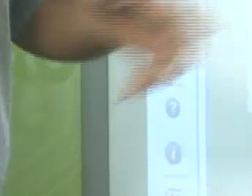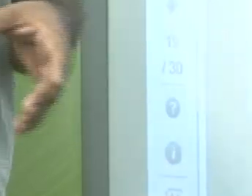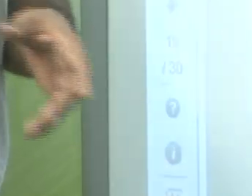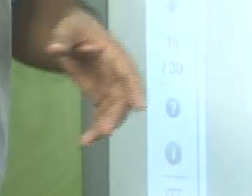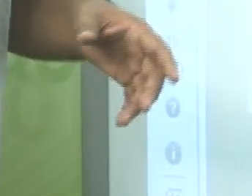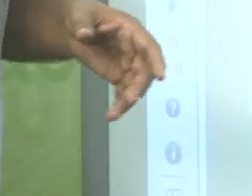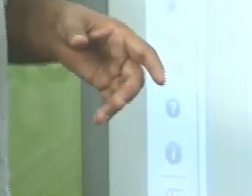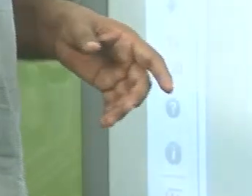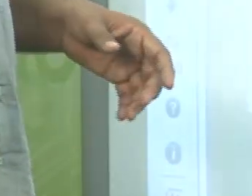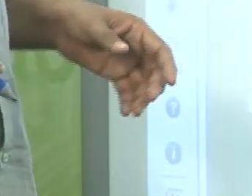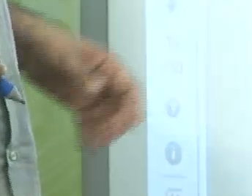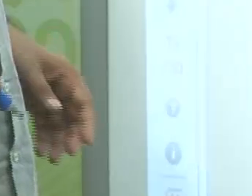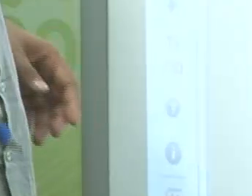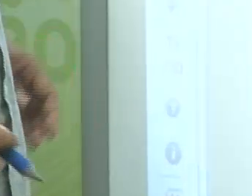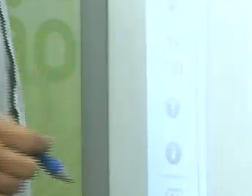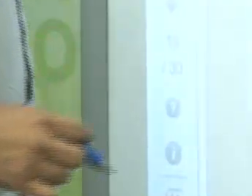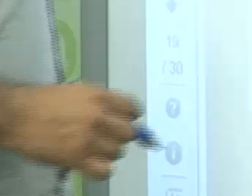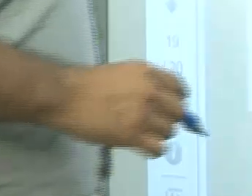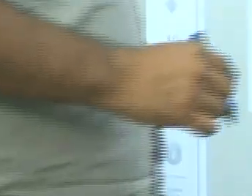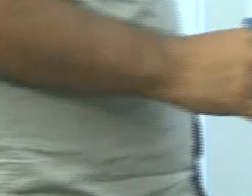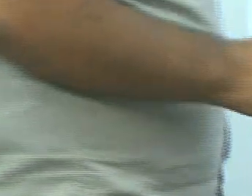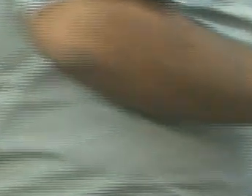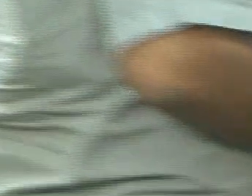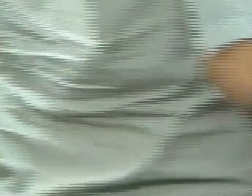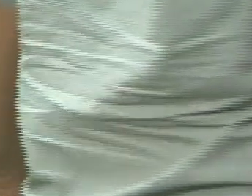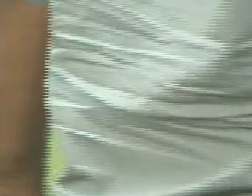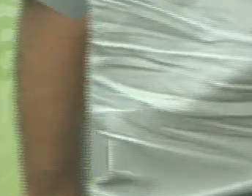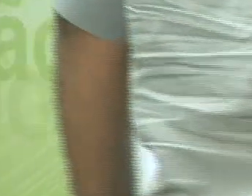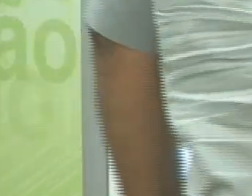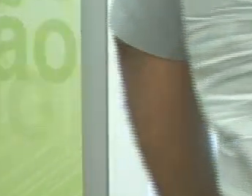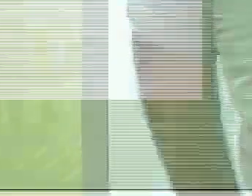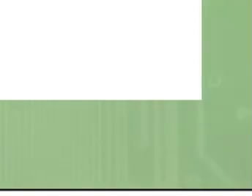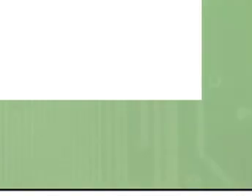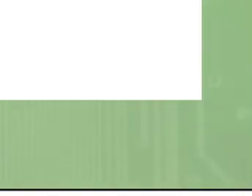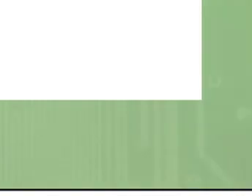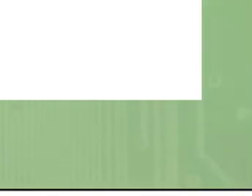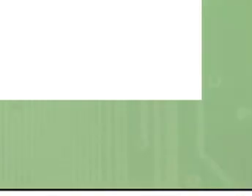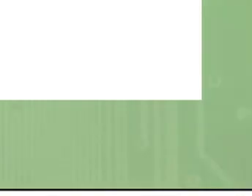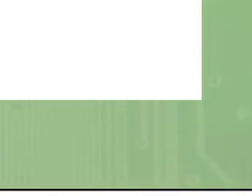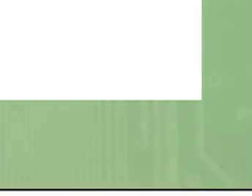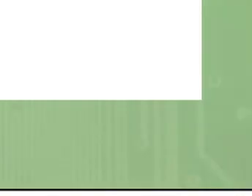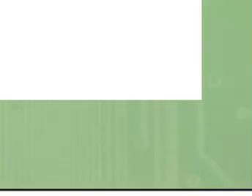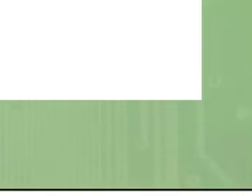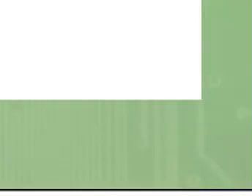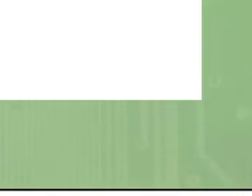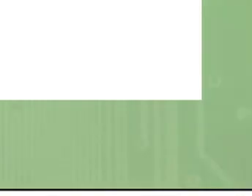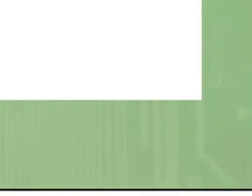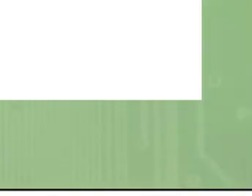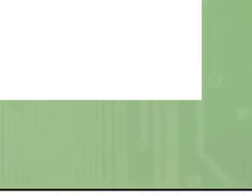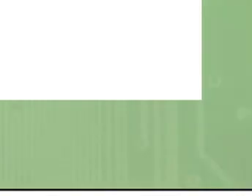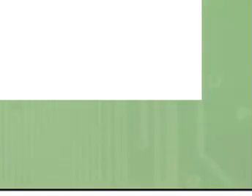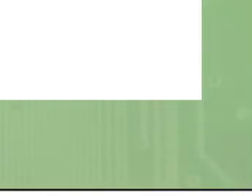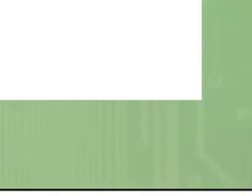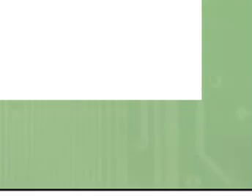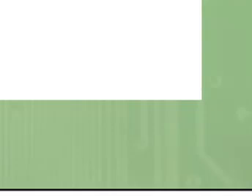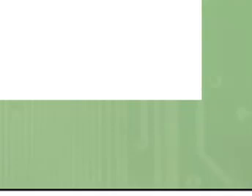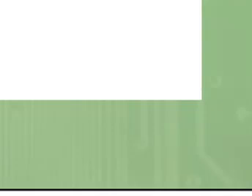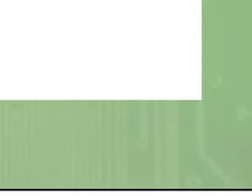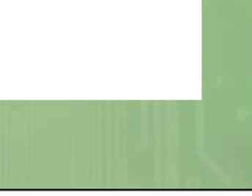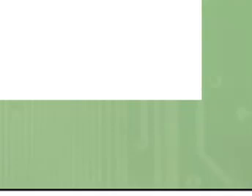vou usar o padrão mesmo. Eu vou criar uma classe chamada aqui do lado, ó, uma classe chamada professor